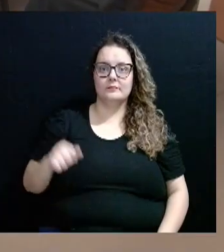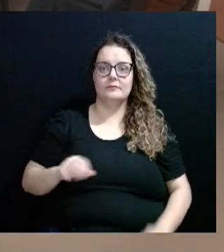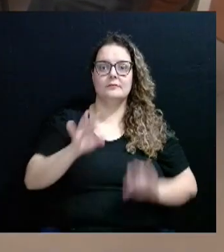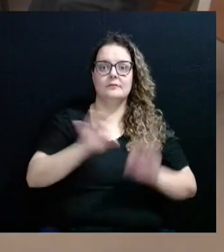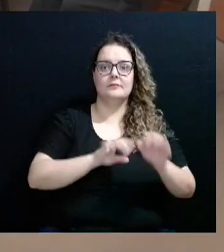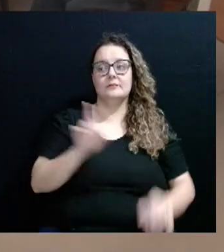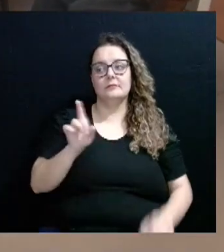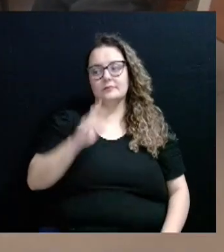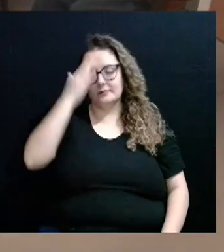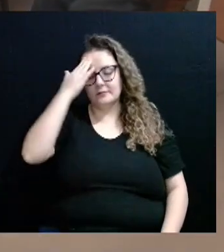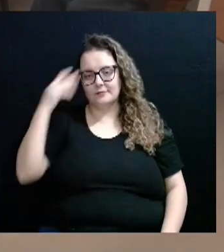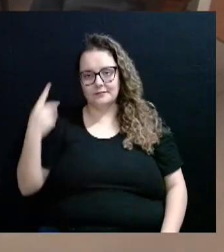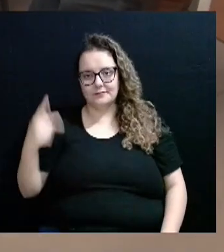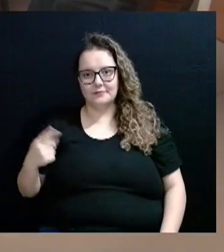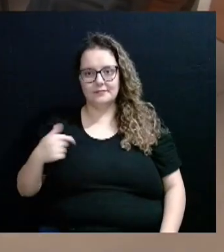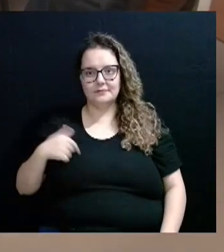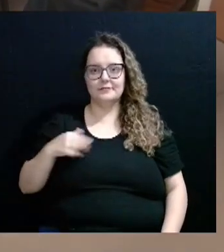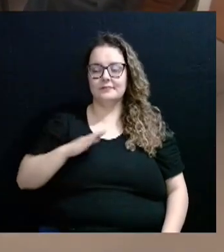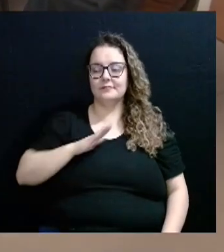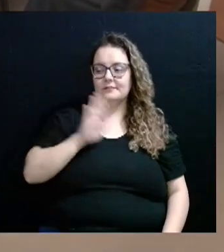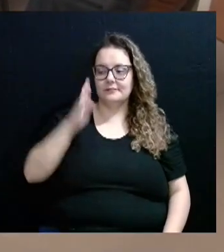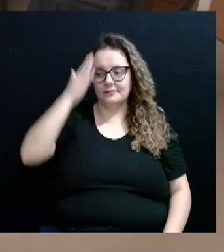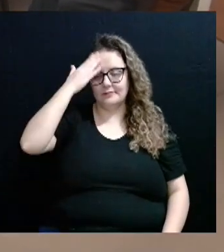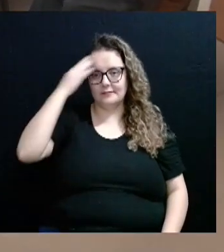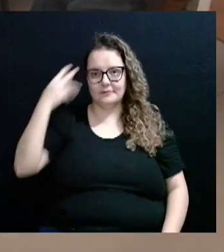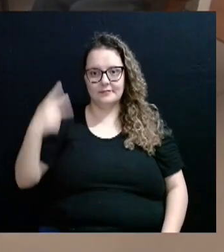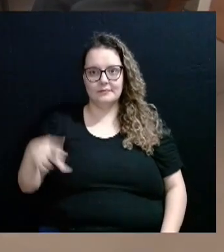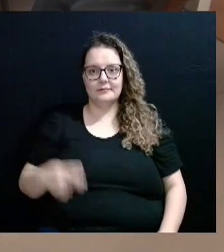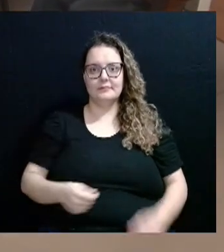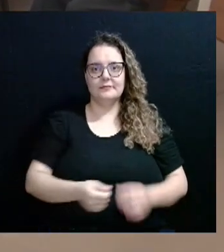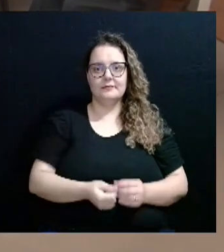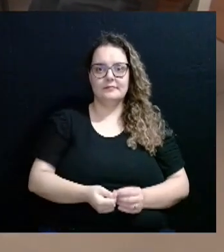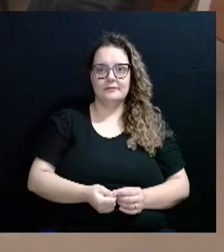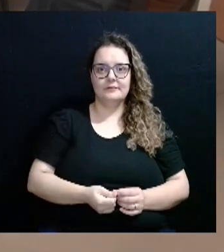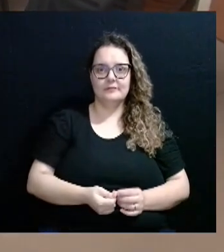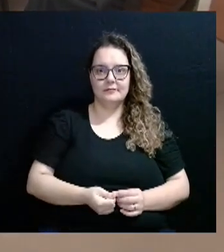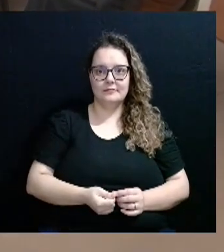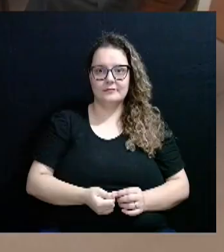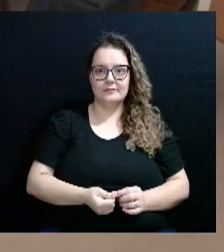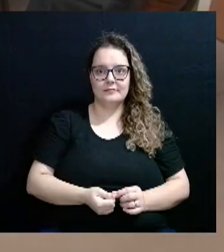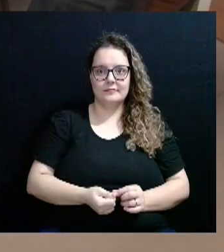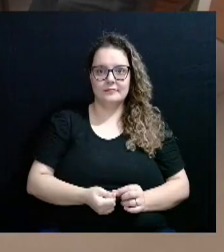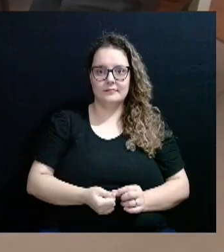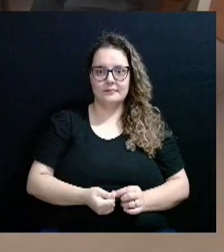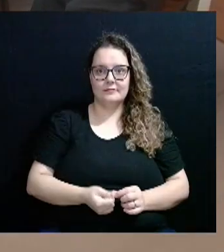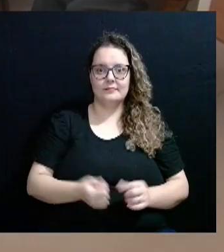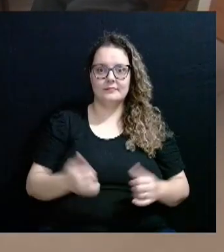eu fui para o Paraná, no aniversário do Núcleo Periférico, que é um